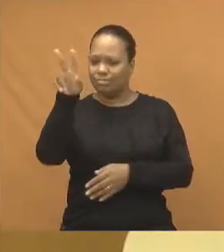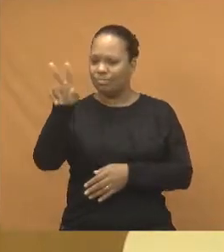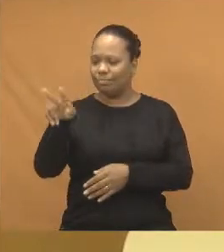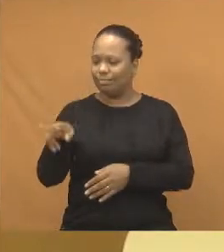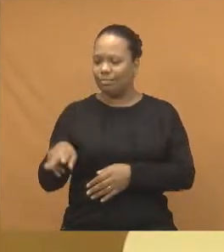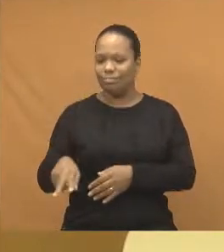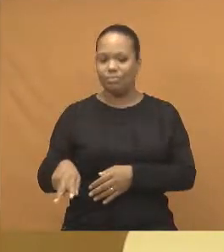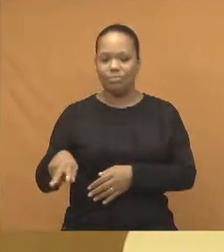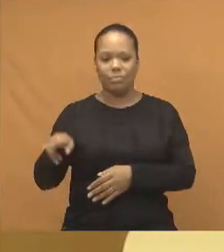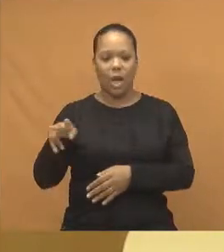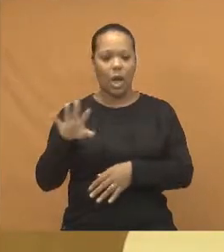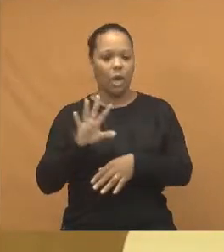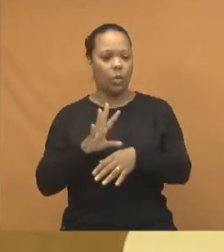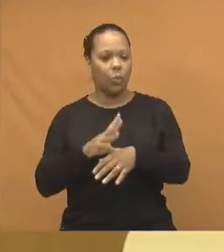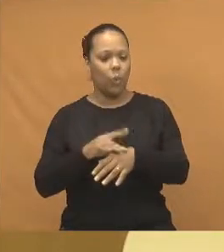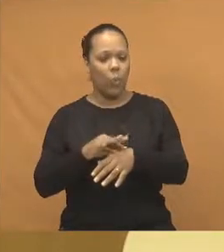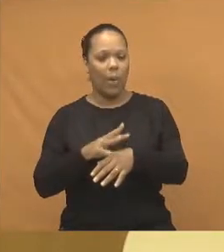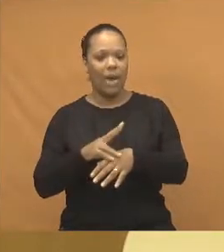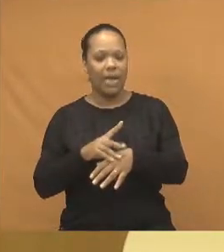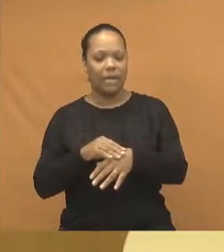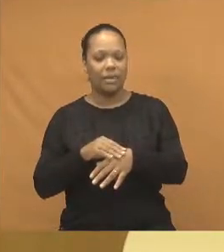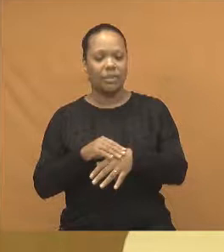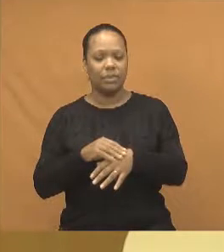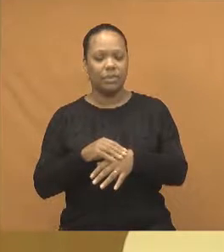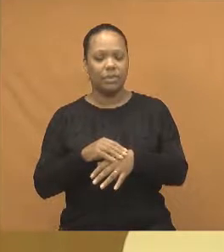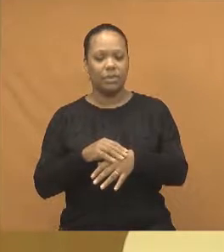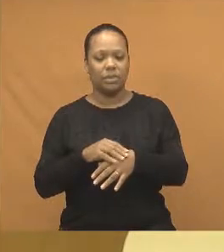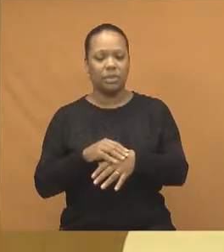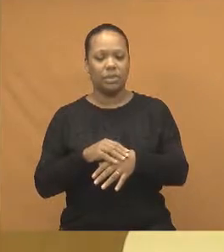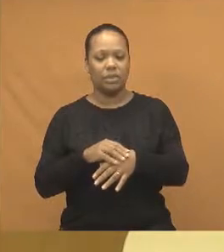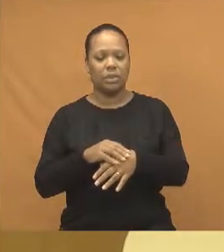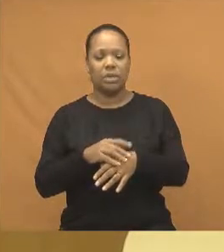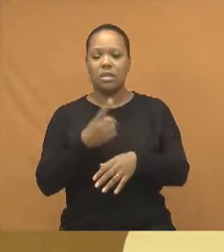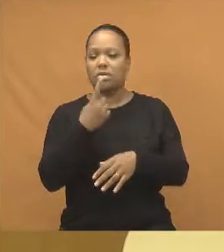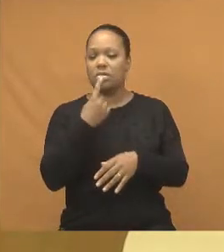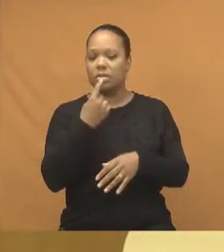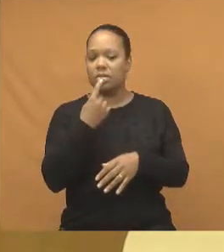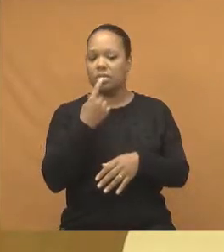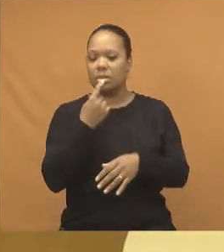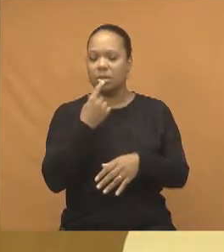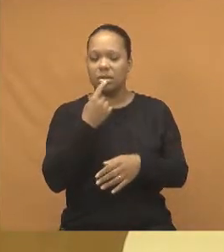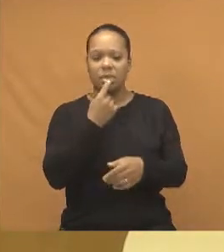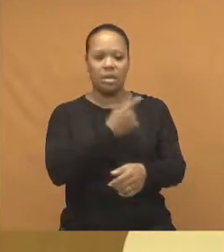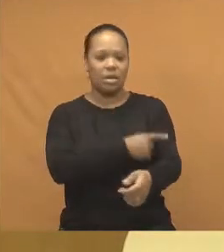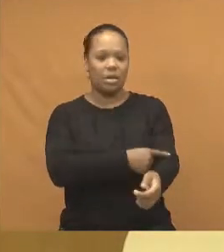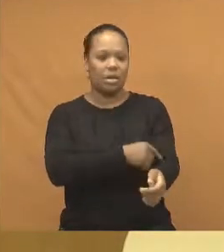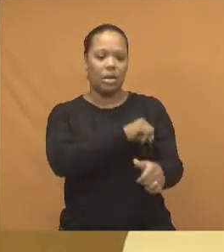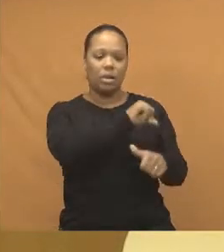notoriamente, com uma doença visível, hemodiálise, cancerosa,